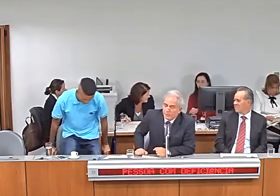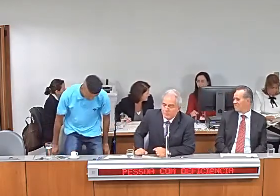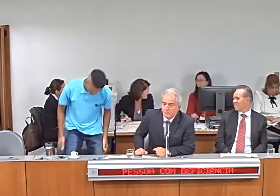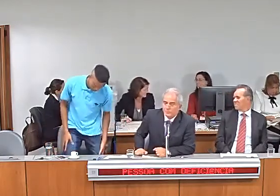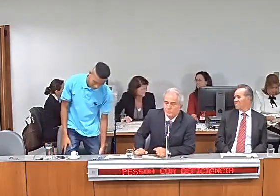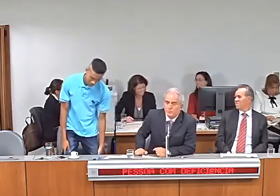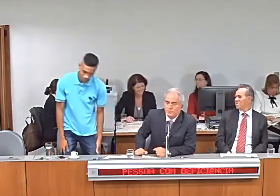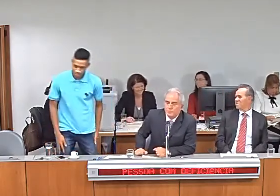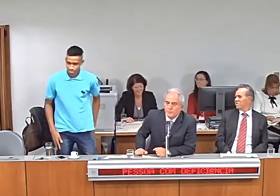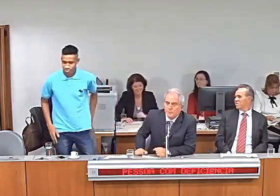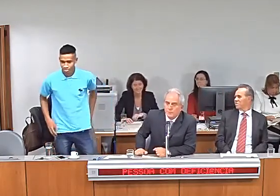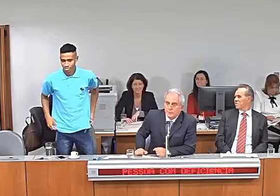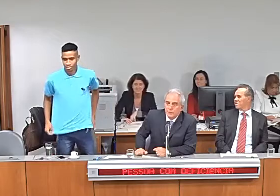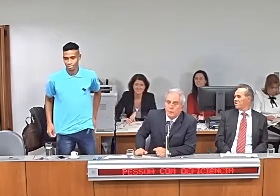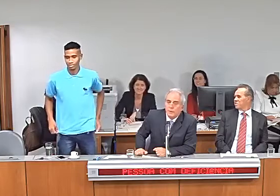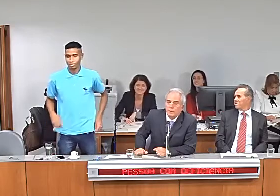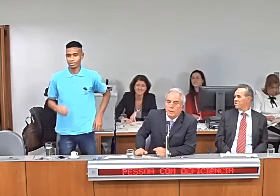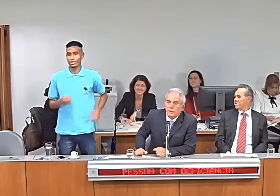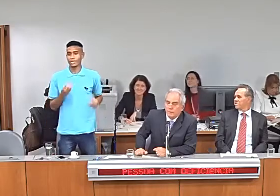ficar de pé.